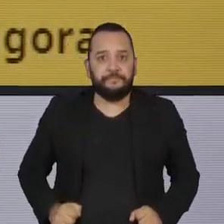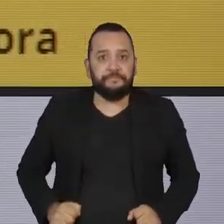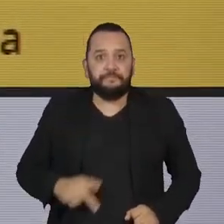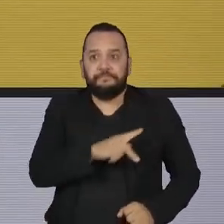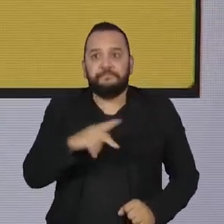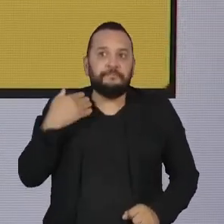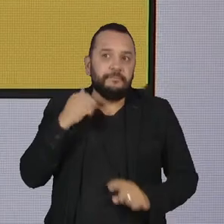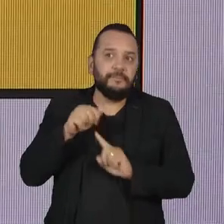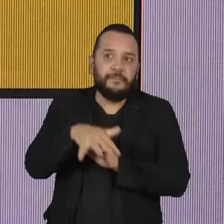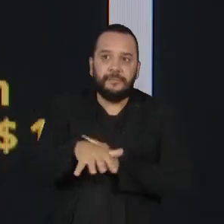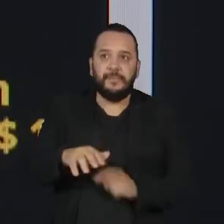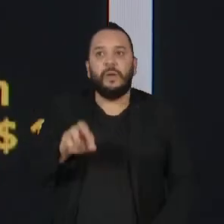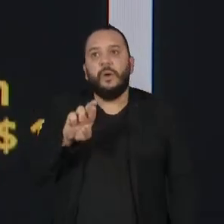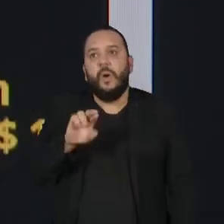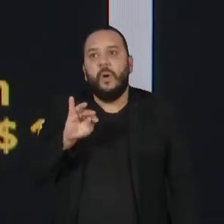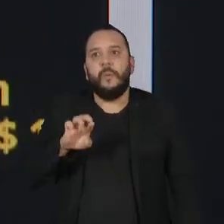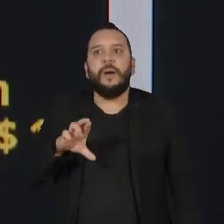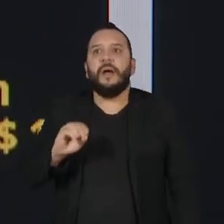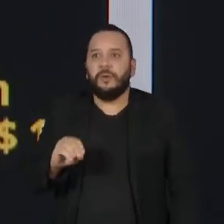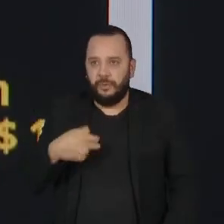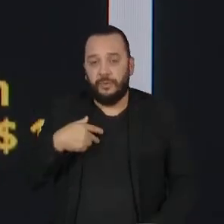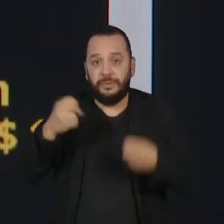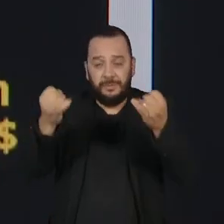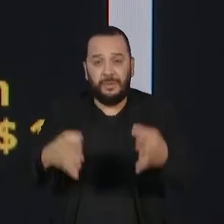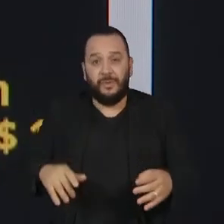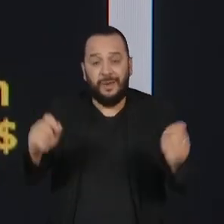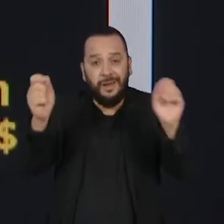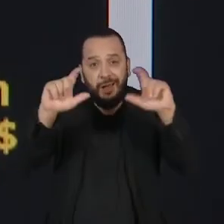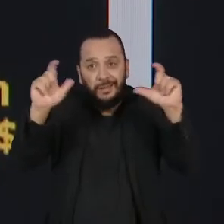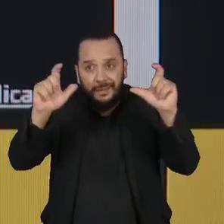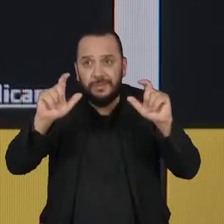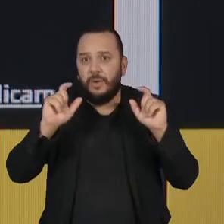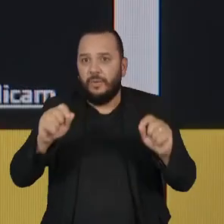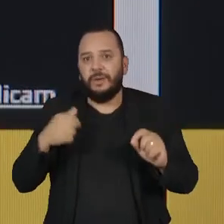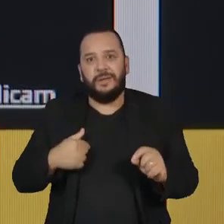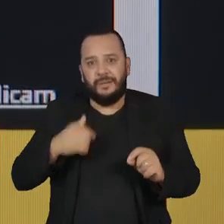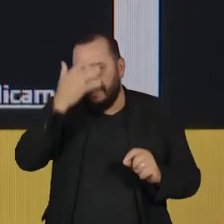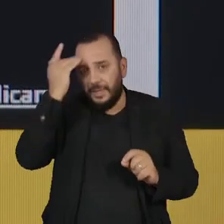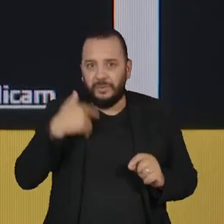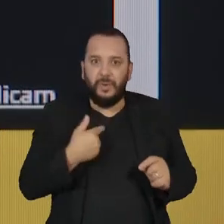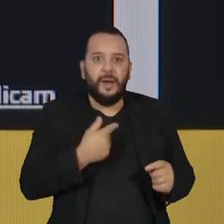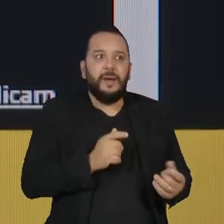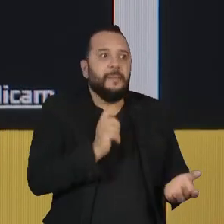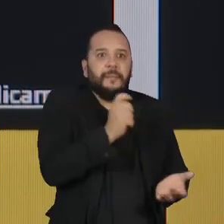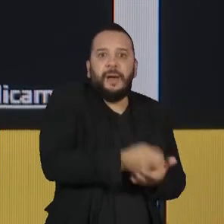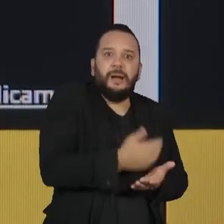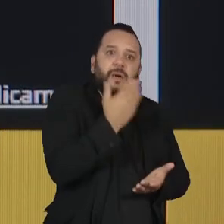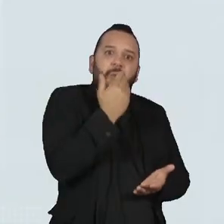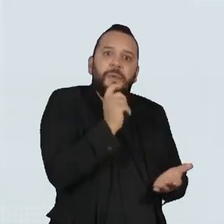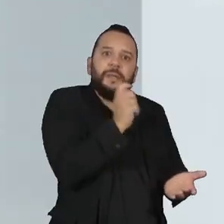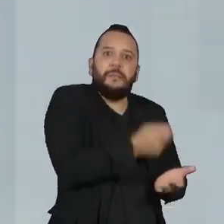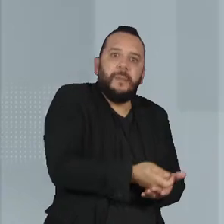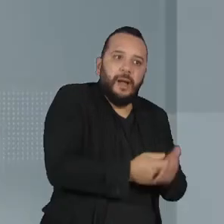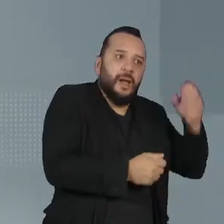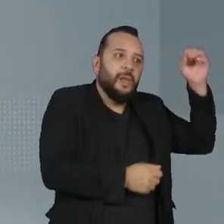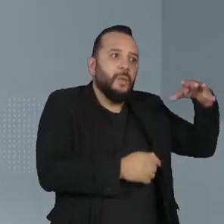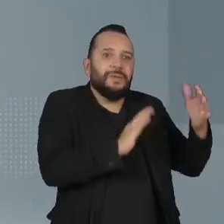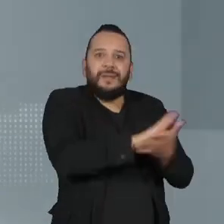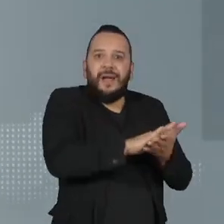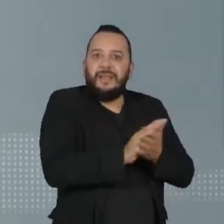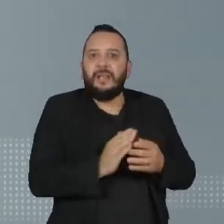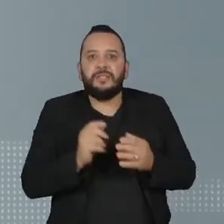Central, Roberto Campos Neto, alertou para o comprometimento do orçamento de pessoas de baixa renda. Entre